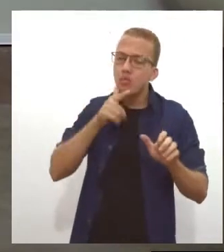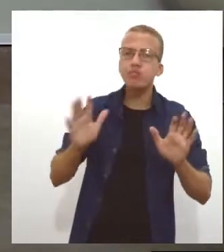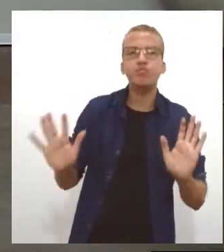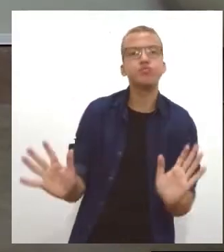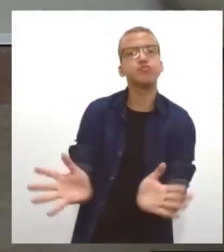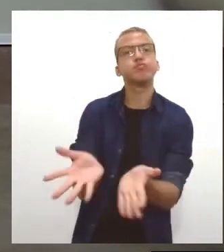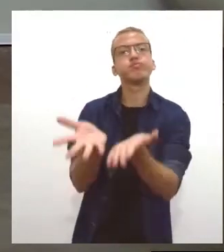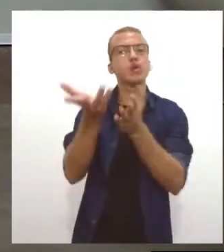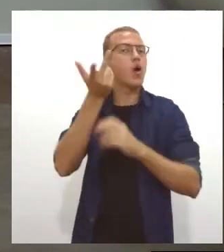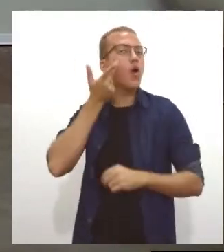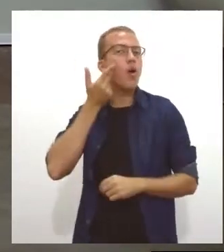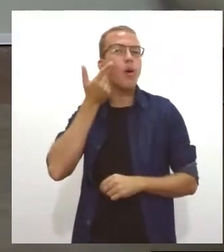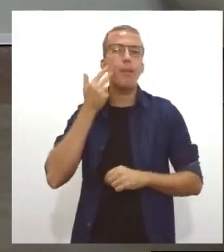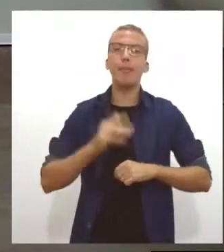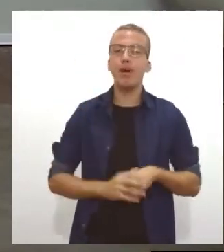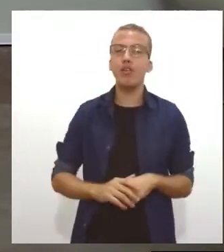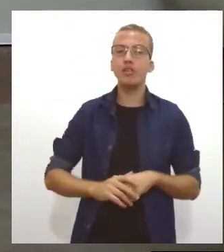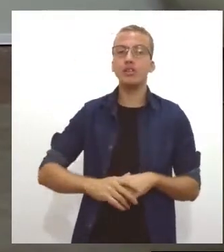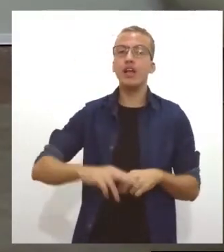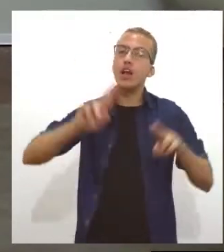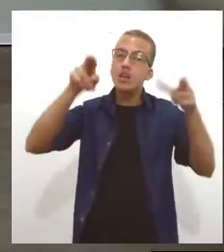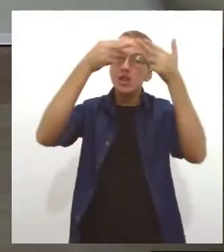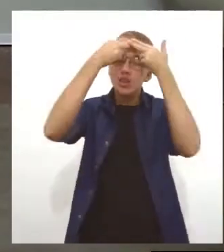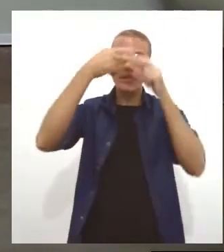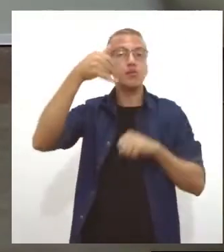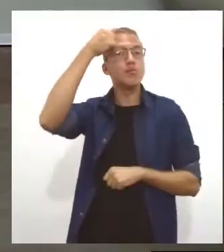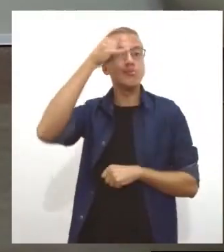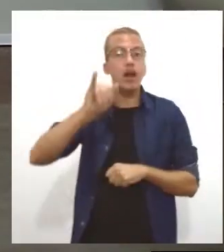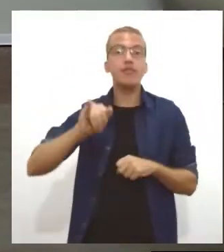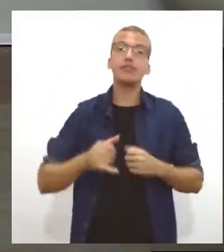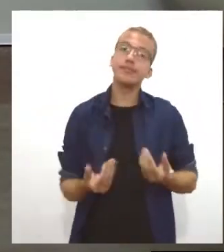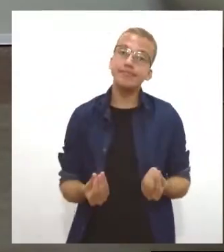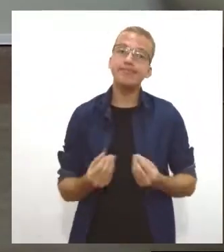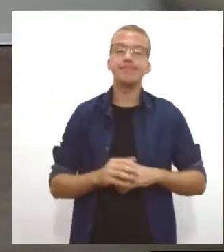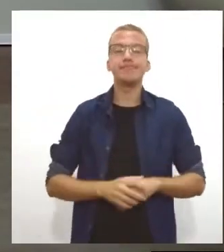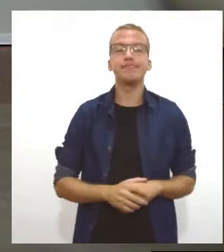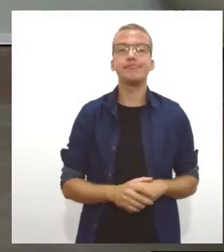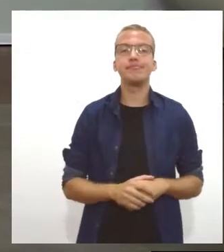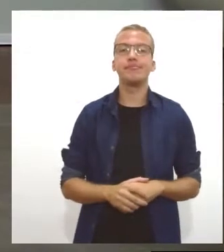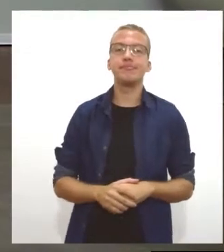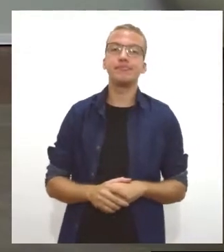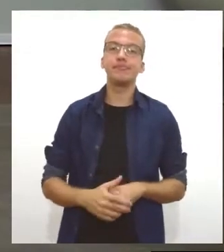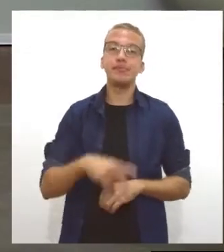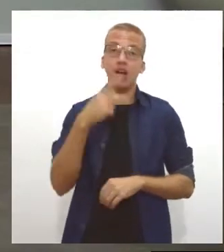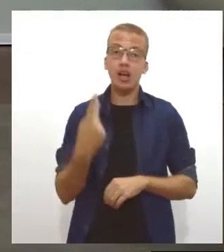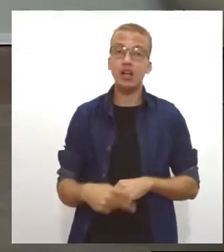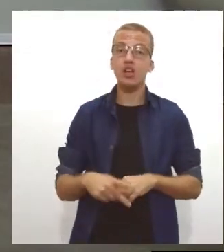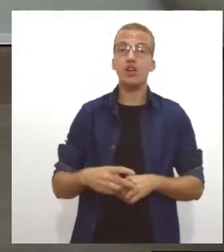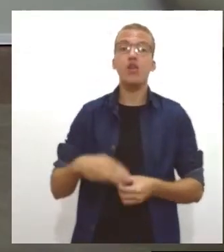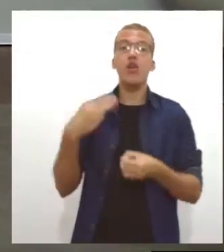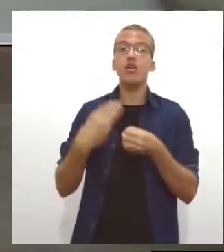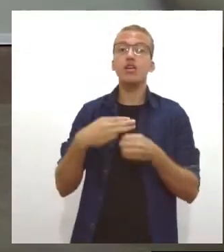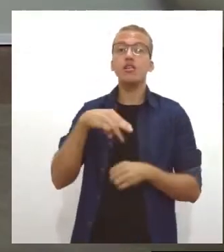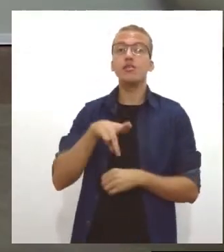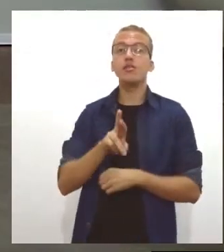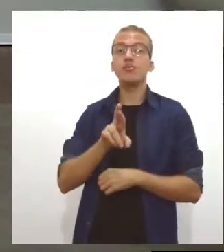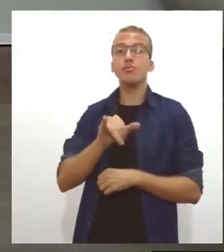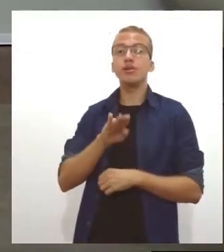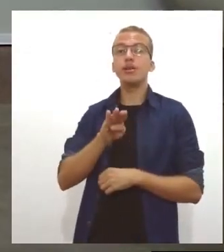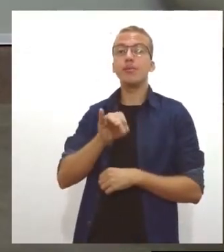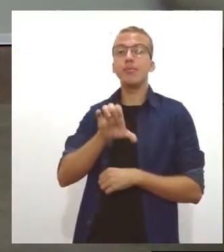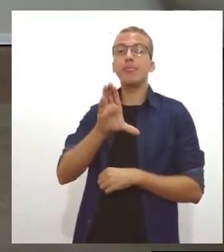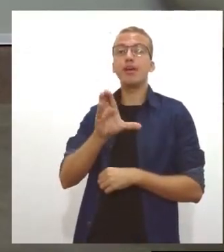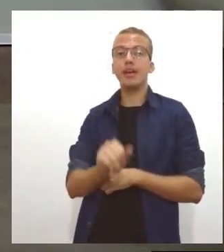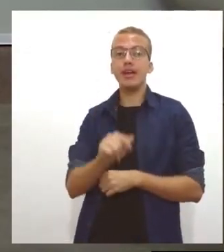sem traumas maiores? Em Sergipe, o município de Muribeca sancionou uma lei que dá auxílio financeiro